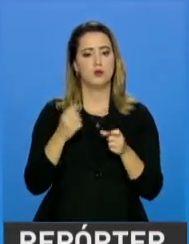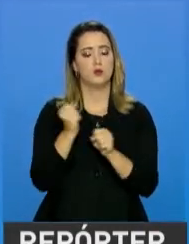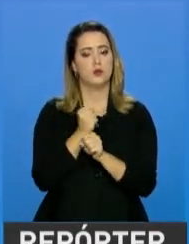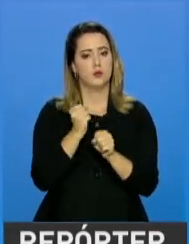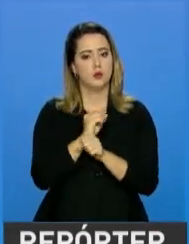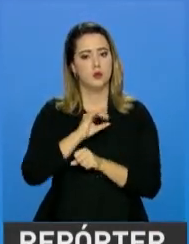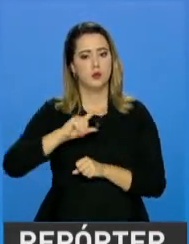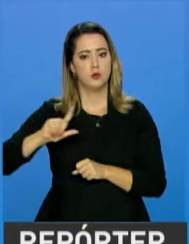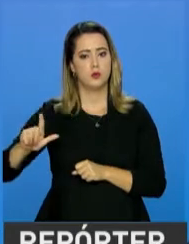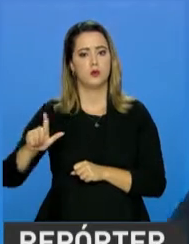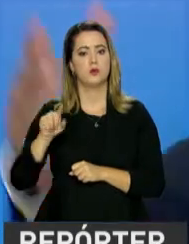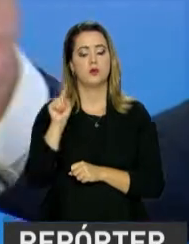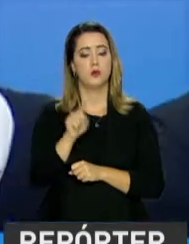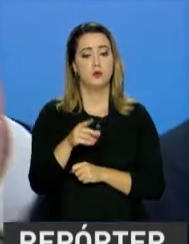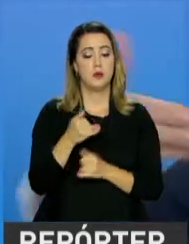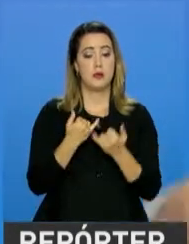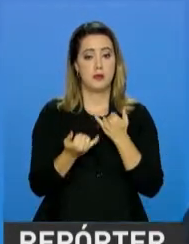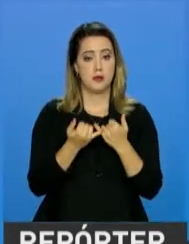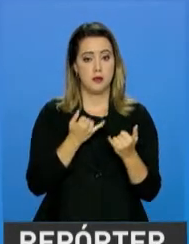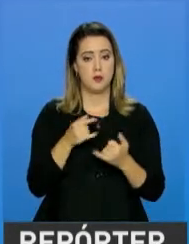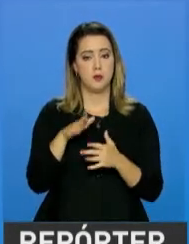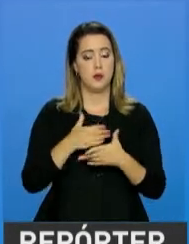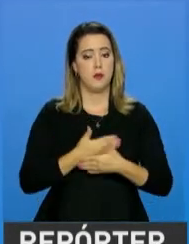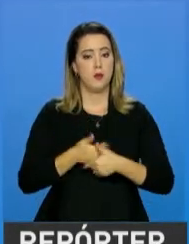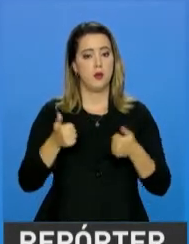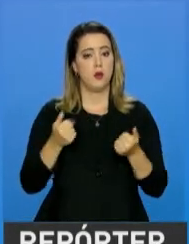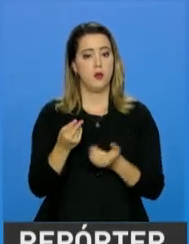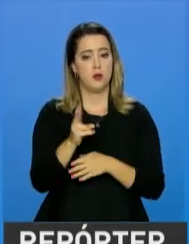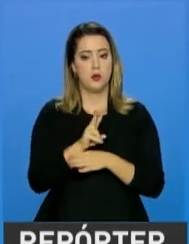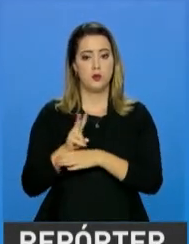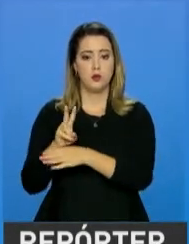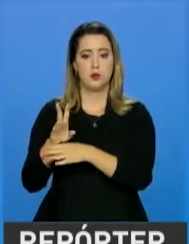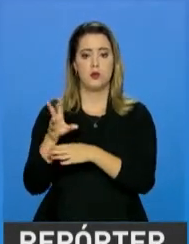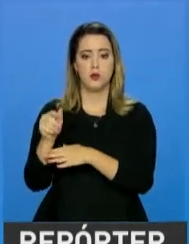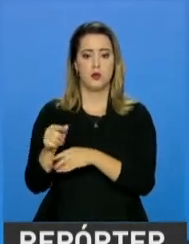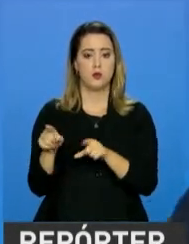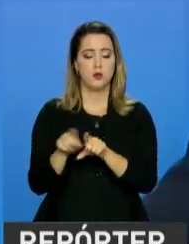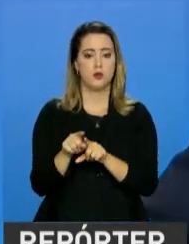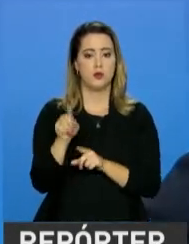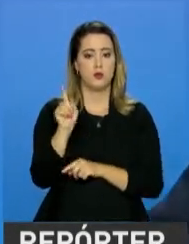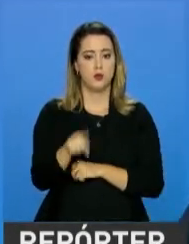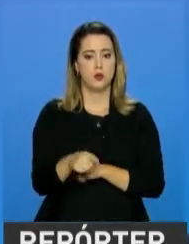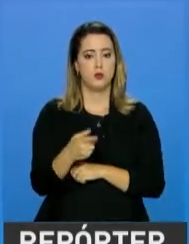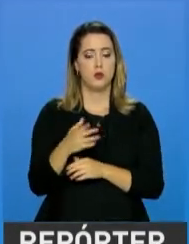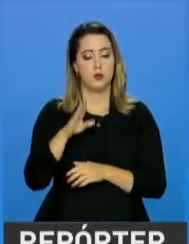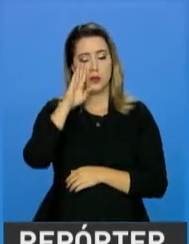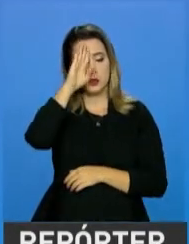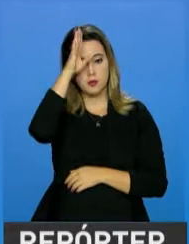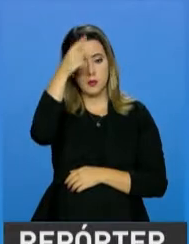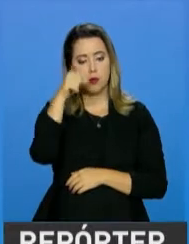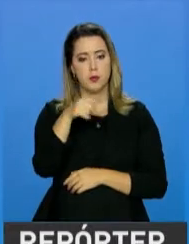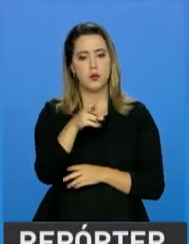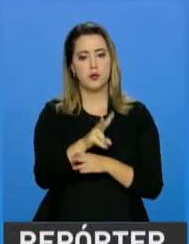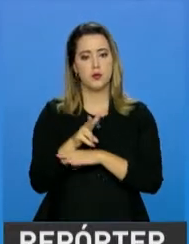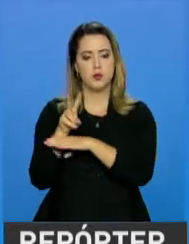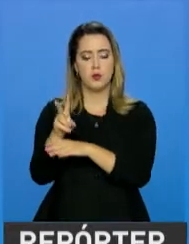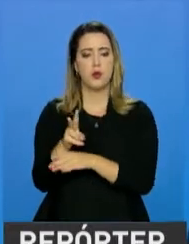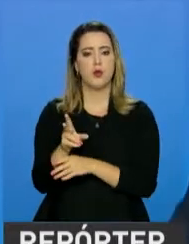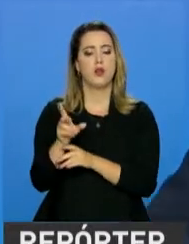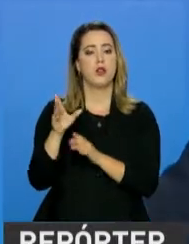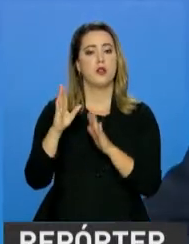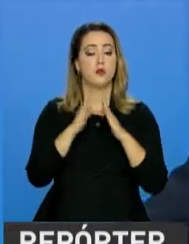civil por exemplo a melhora do crédito como um todo a principalmente do crédito imobiliário